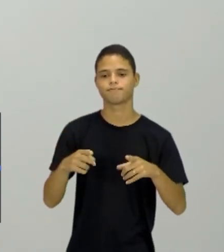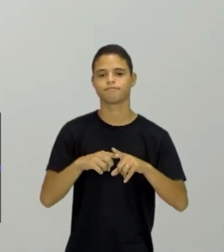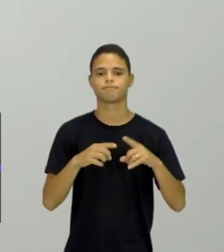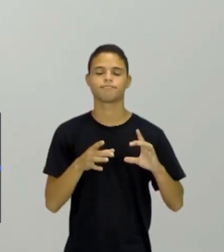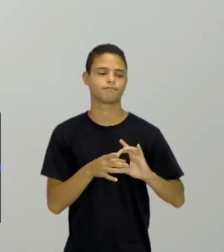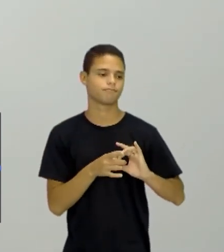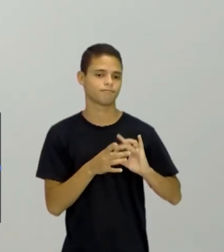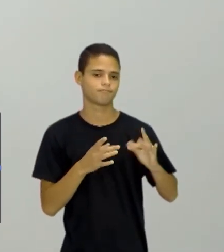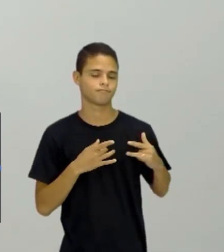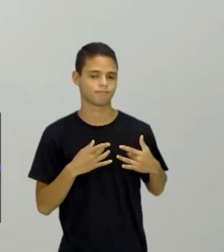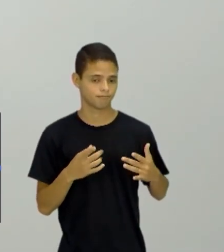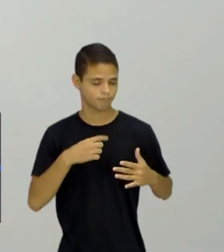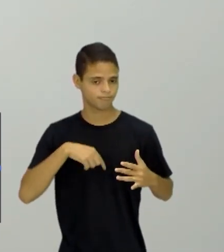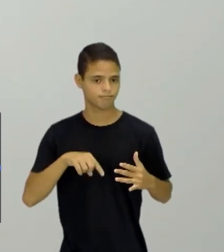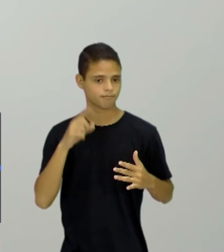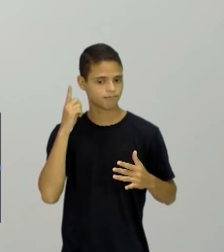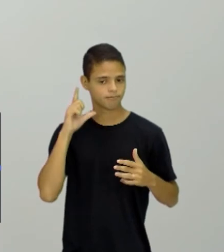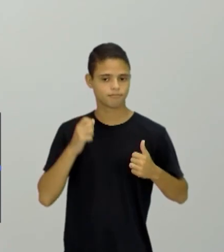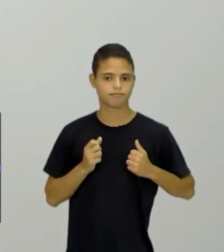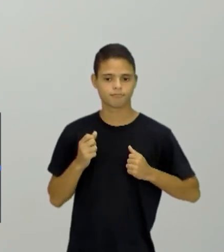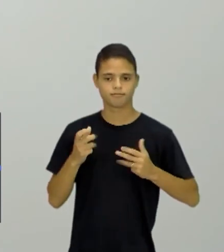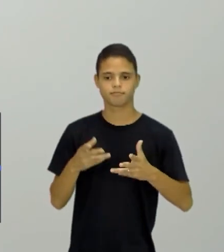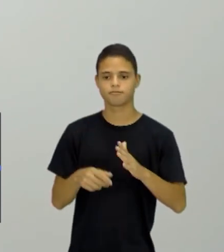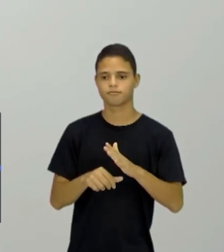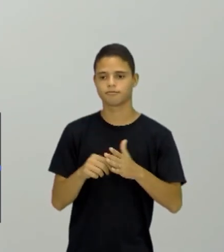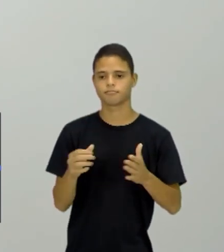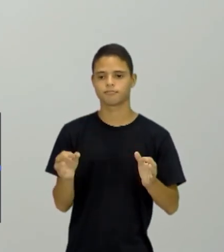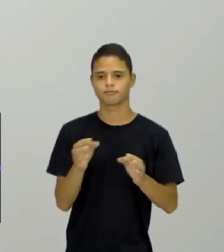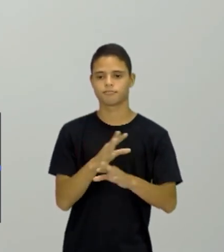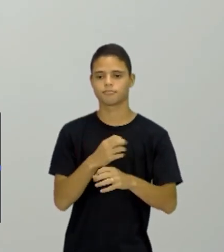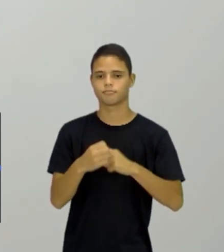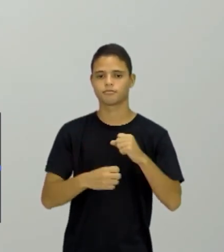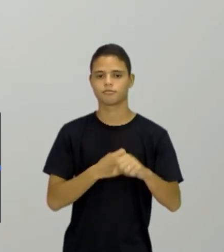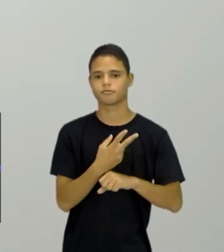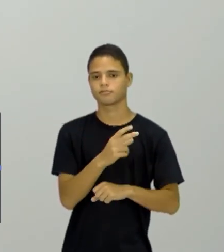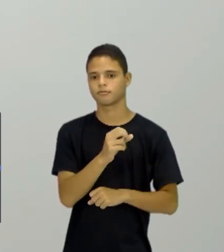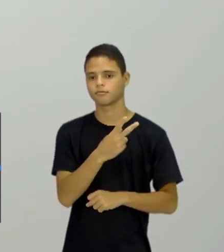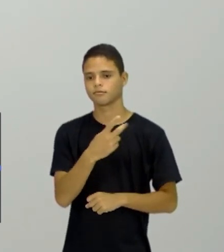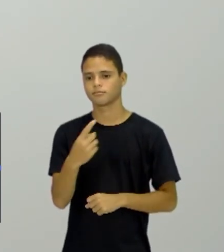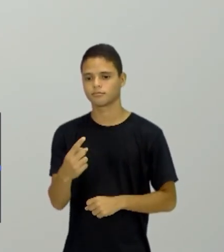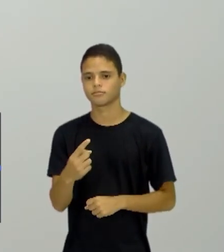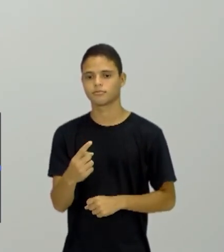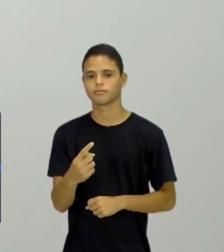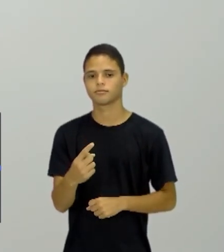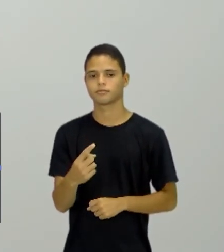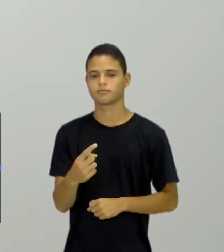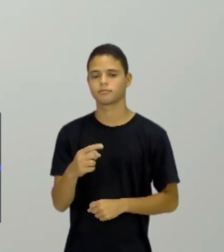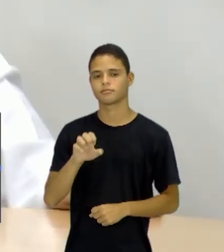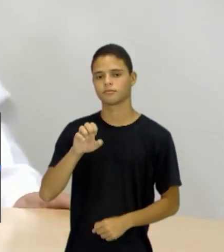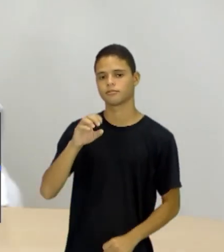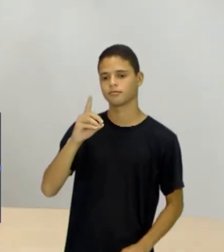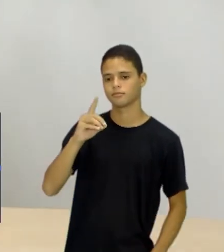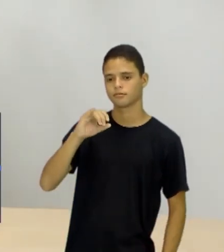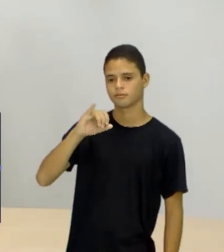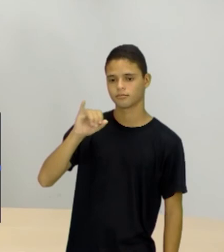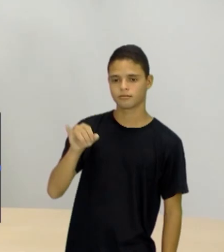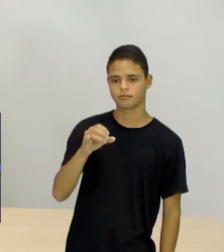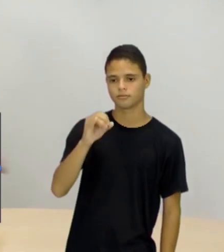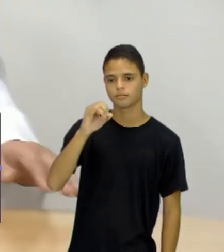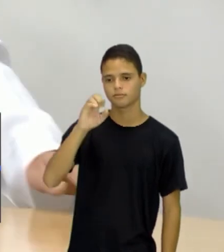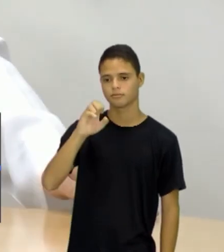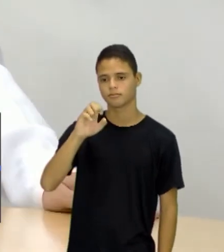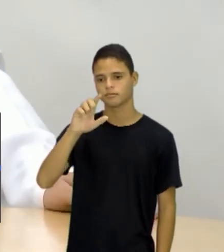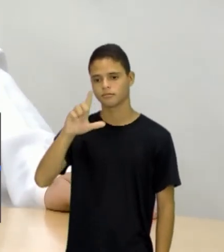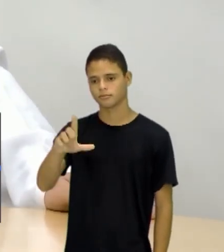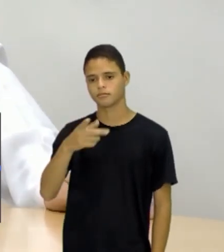essa aula, finalizando quase já 2021. Eu fico por aqui, o Joel vai falar as últimas palavras, é isso? Isso aí, eu quero dizer que foi um prazer